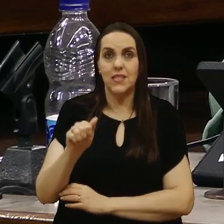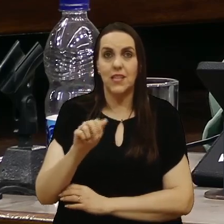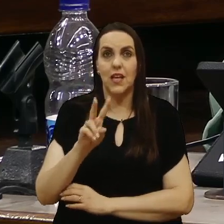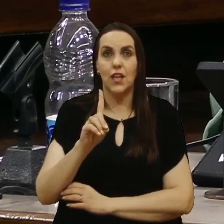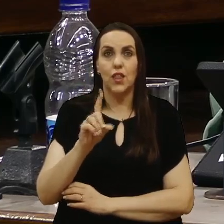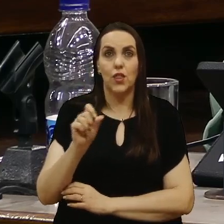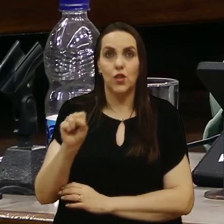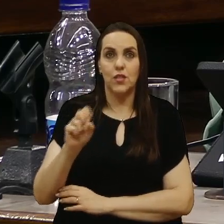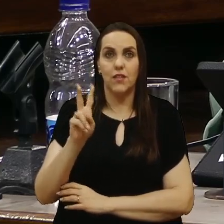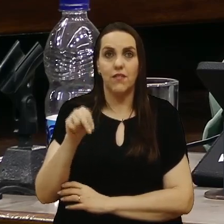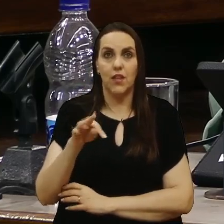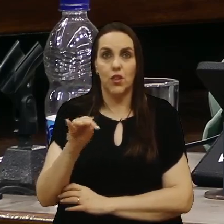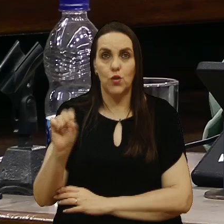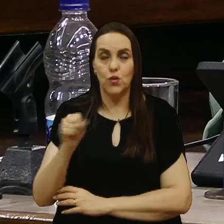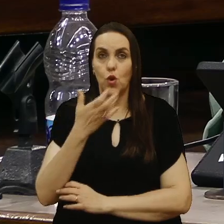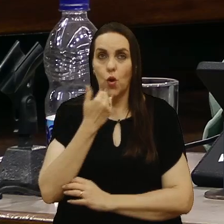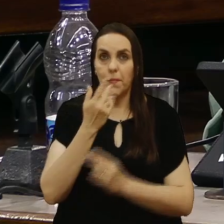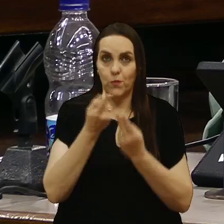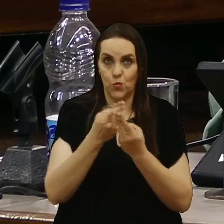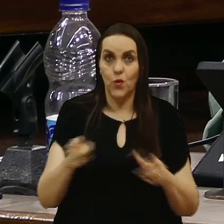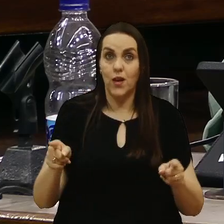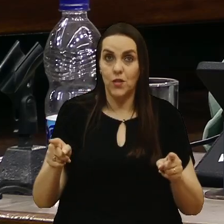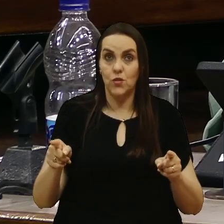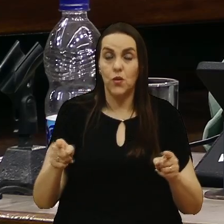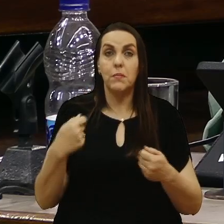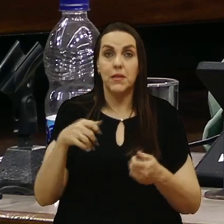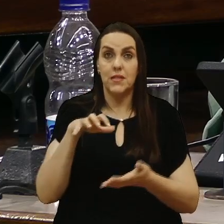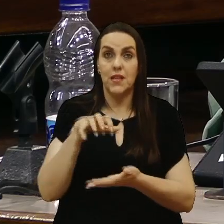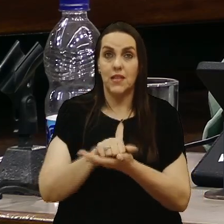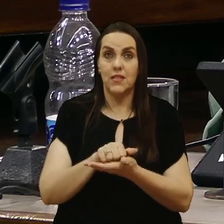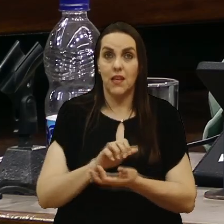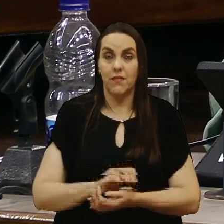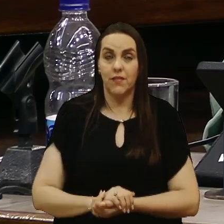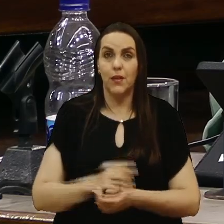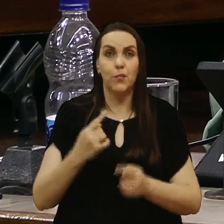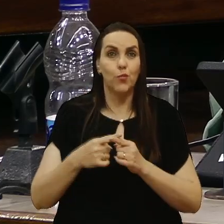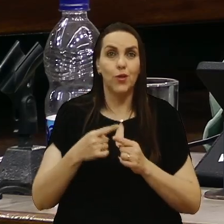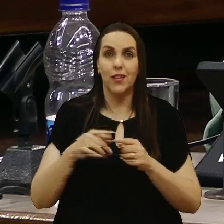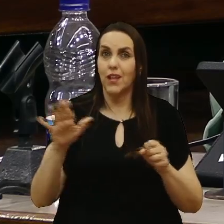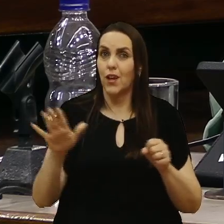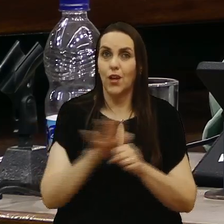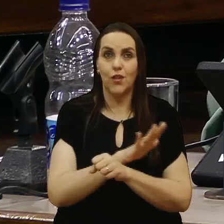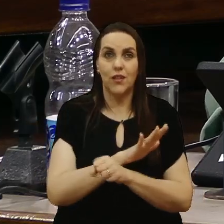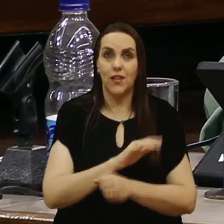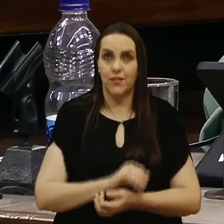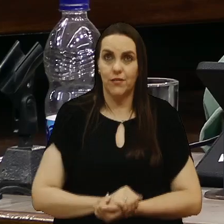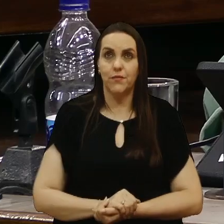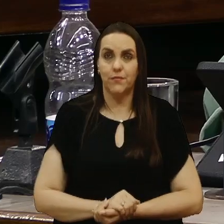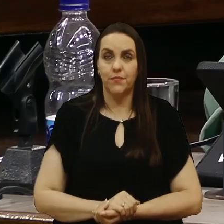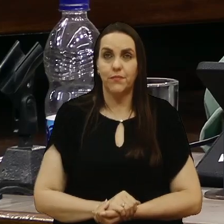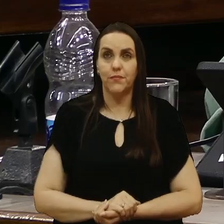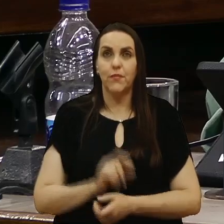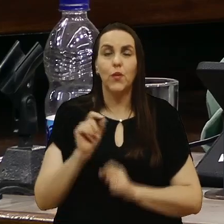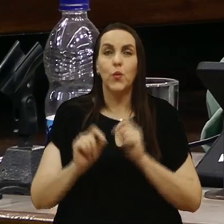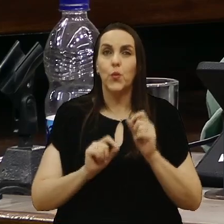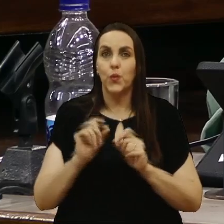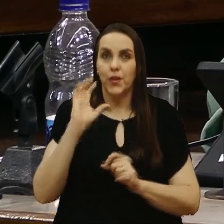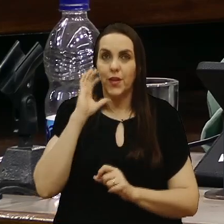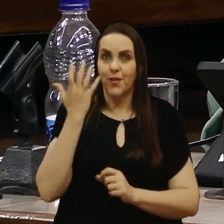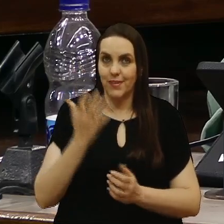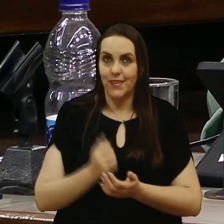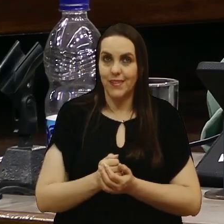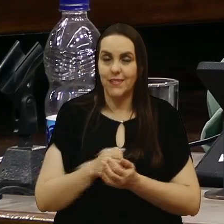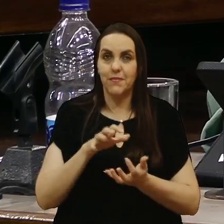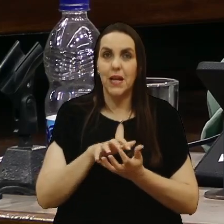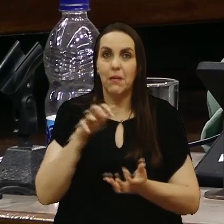comer um churrasco, você precisa reservar, porque está lotado. O que acontece é que a